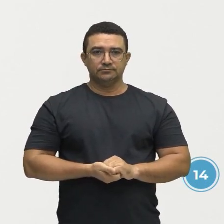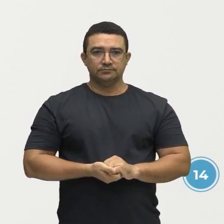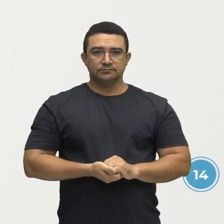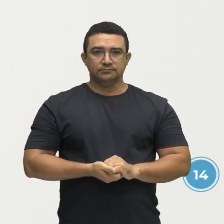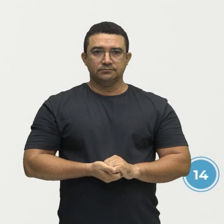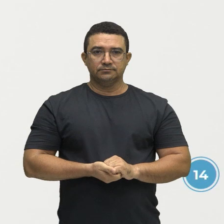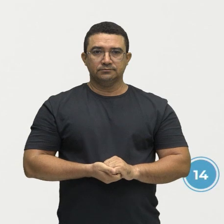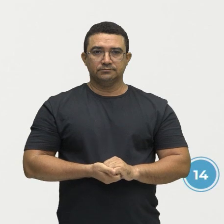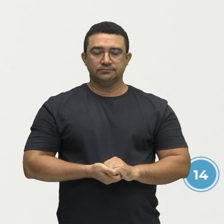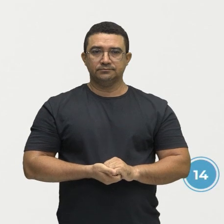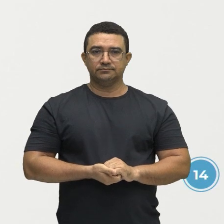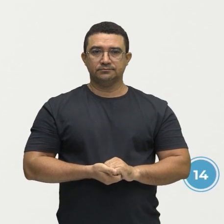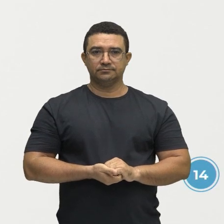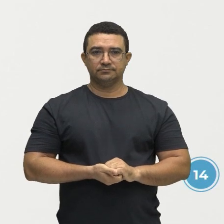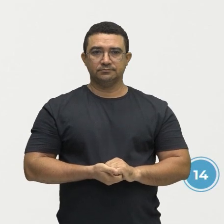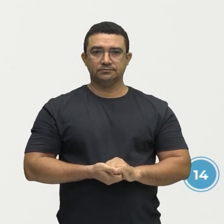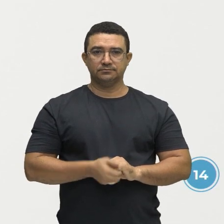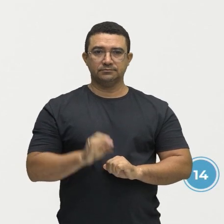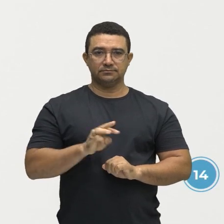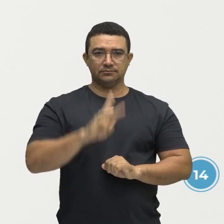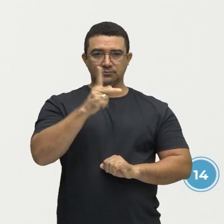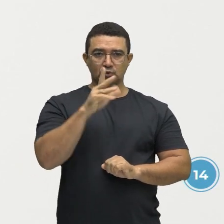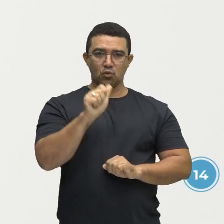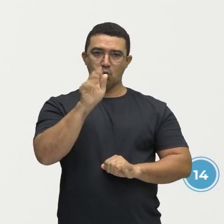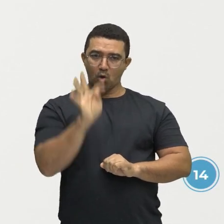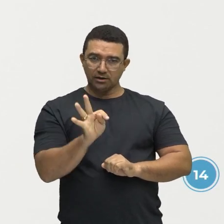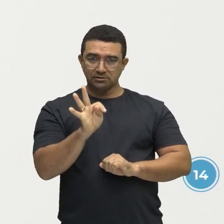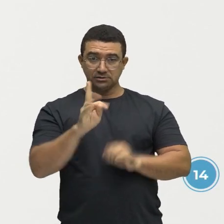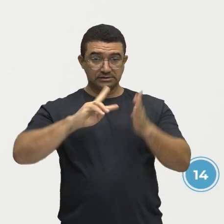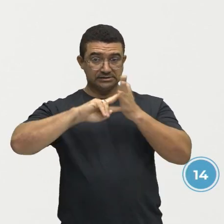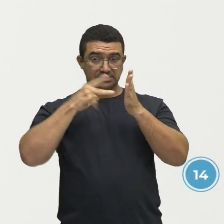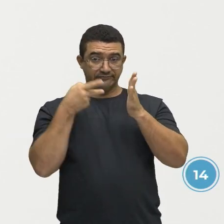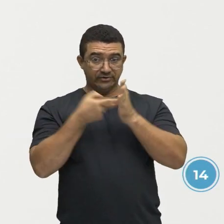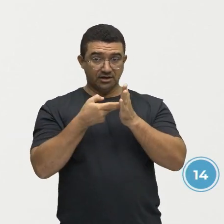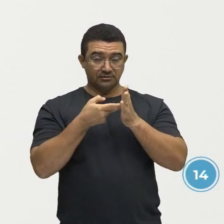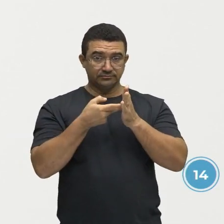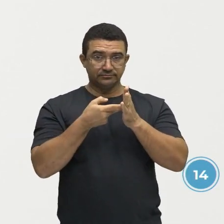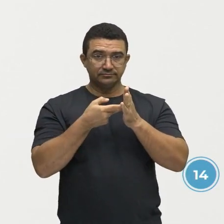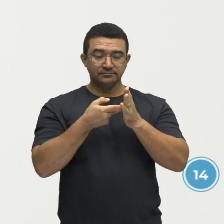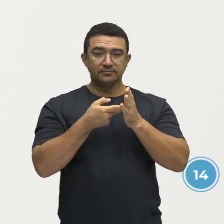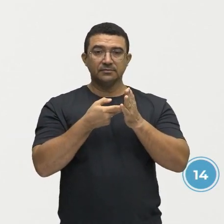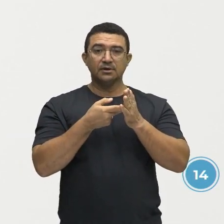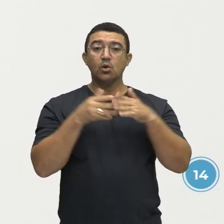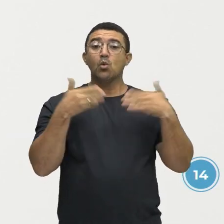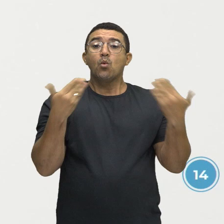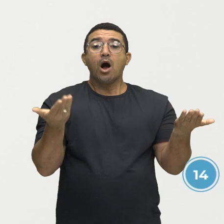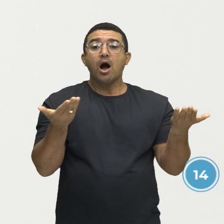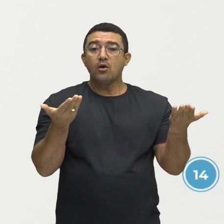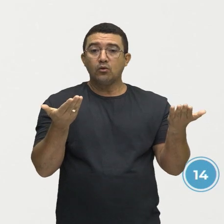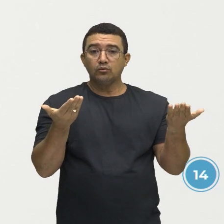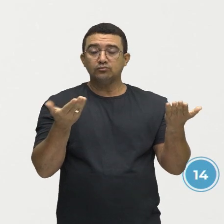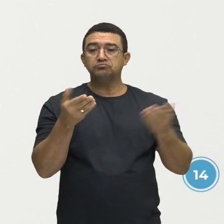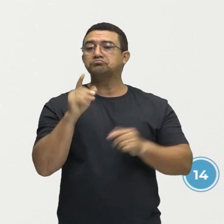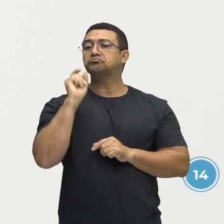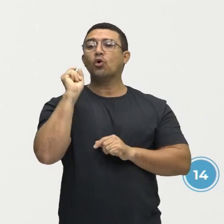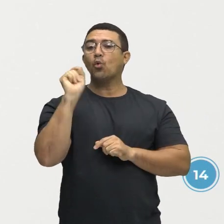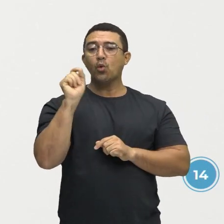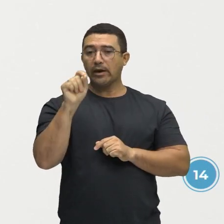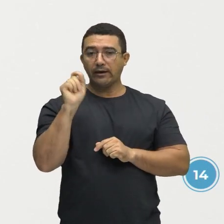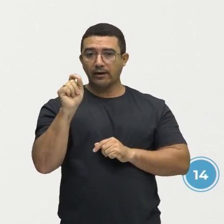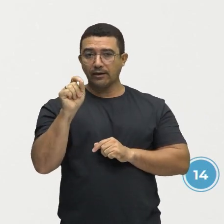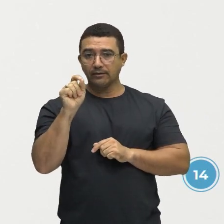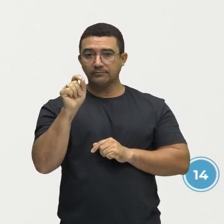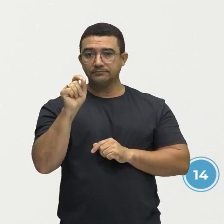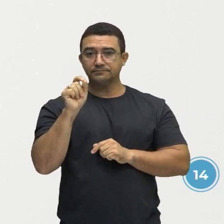letra A, nós temos what. Qual o significado de what? Né? Pode ser qual, pode ser quais,